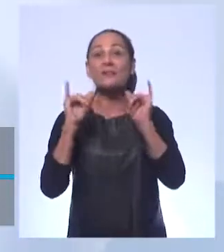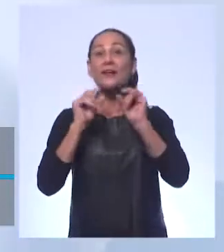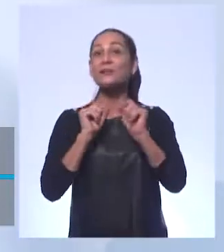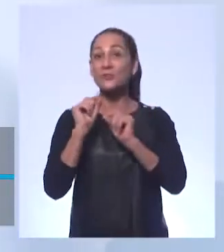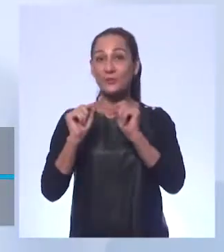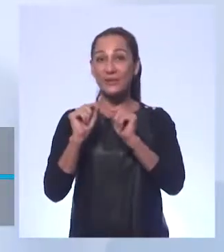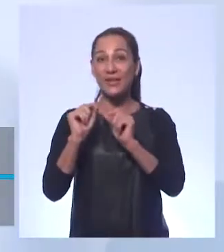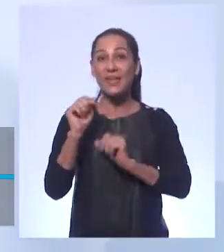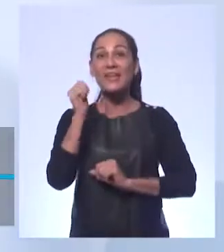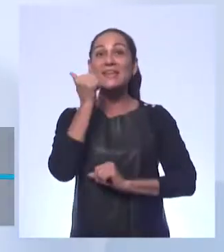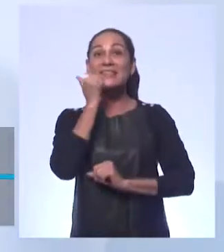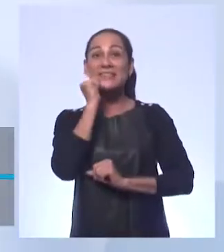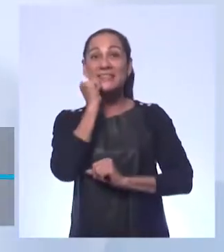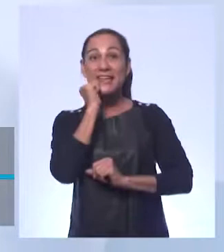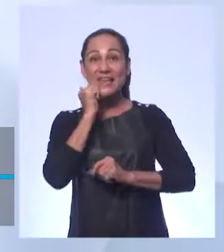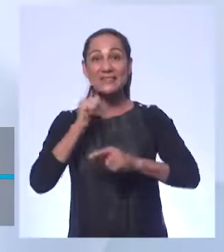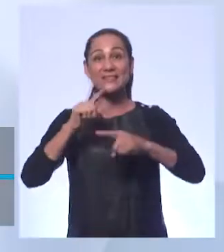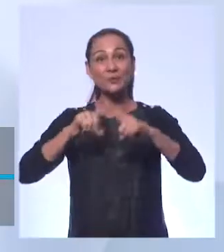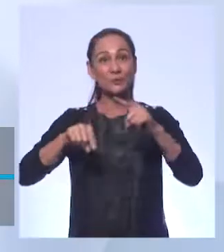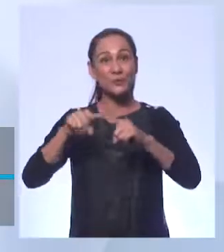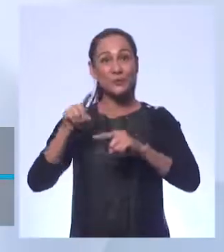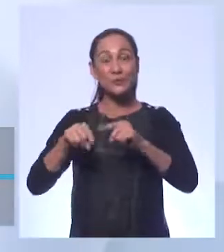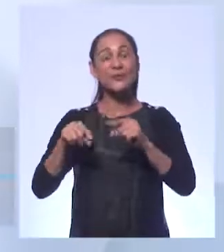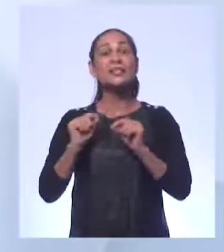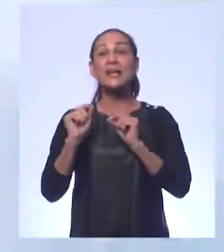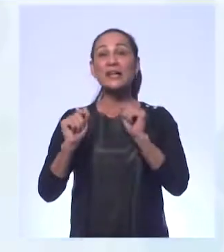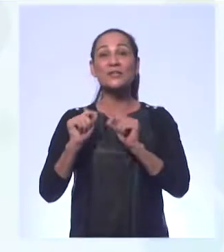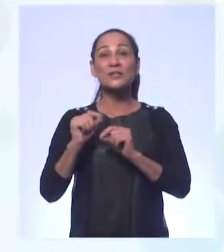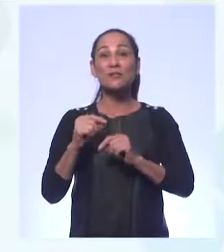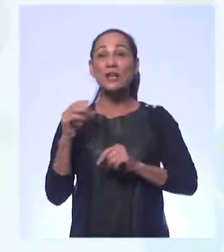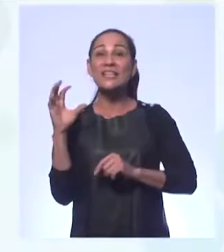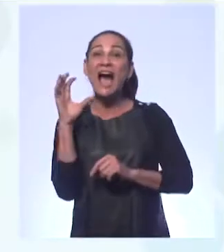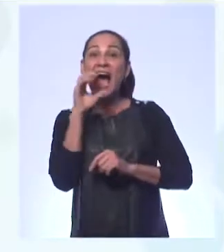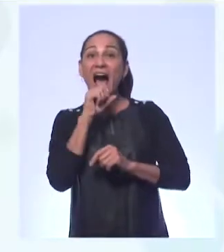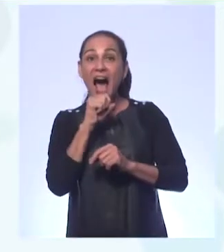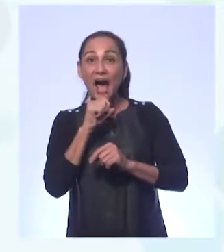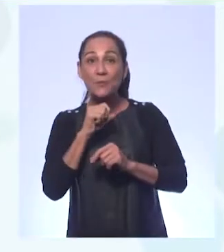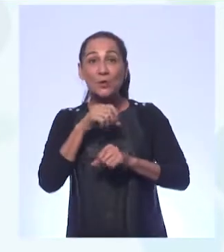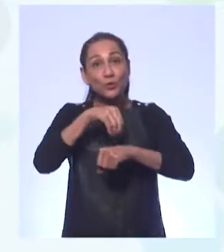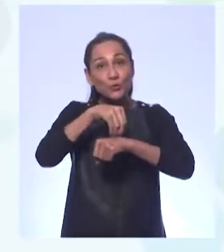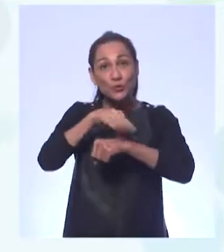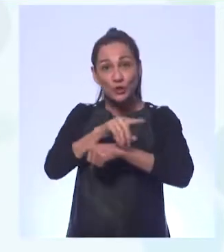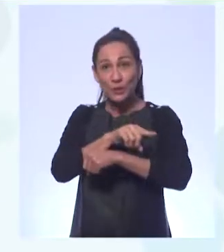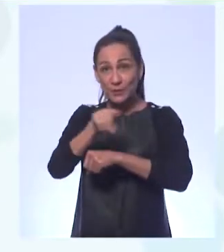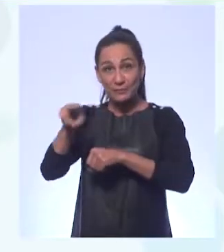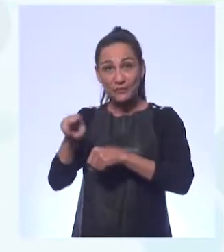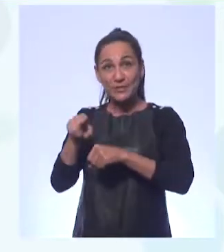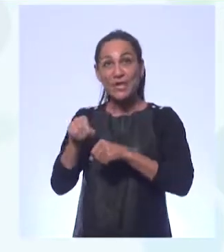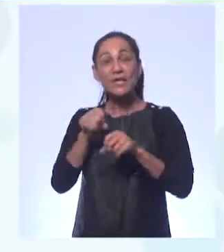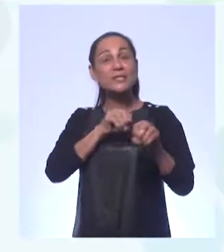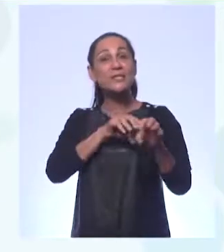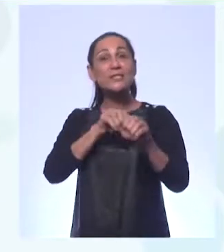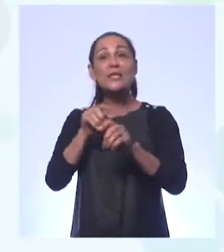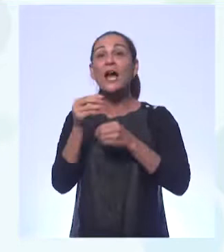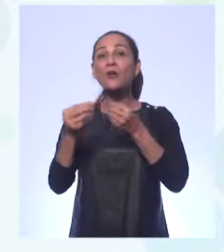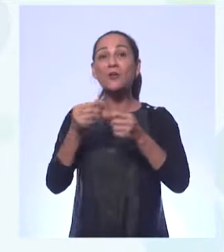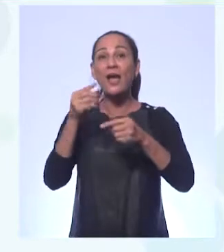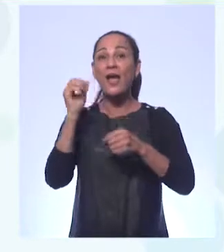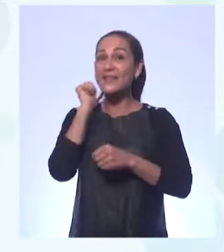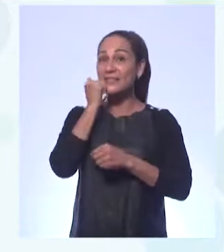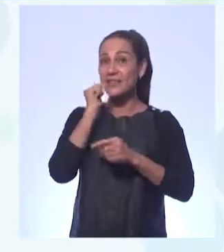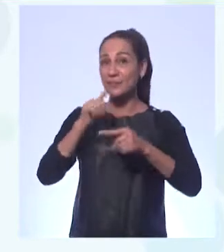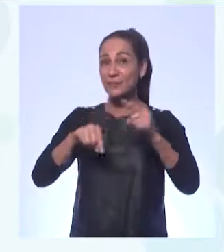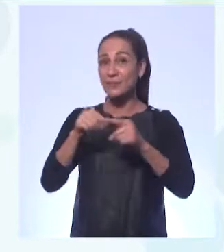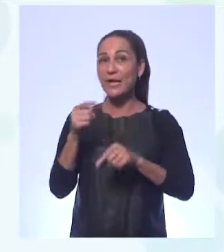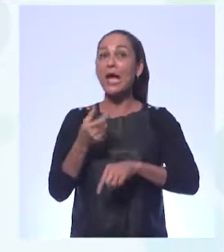sobre ciências dos materiais. Na verdade, a gente vai dar um rápido giro, né, Fábio, pelas ciências dos materiais, porque é uma